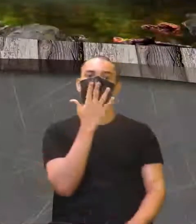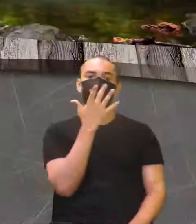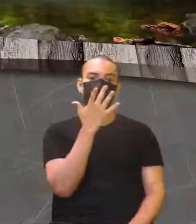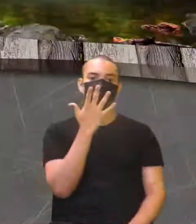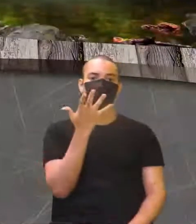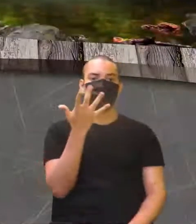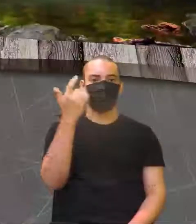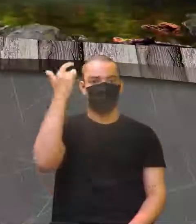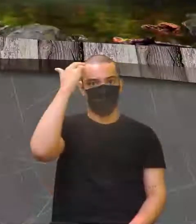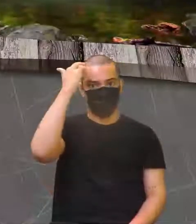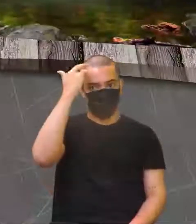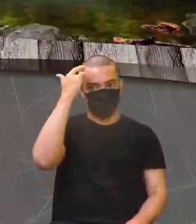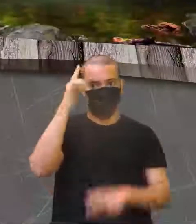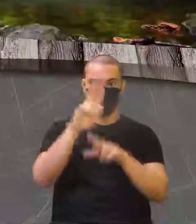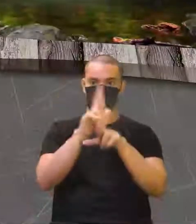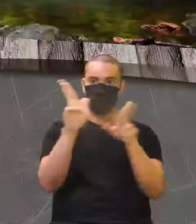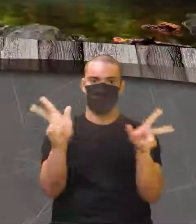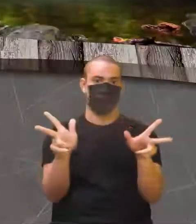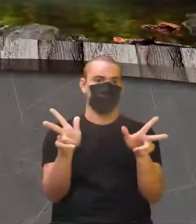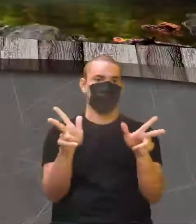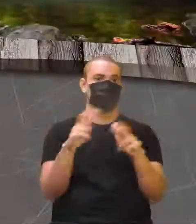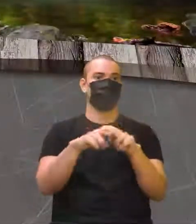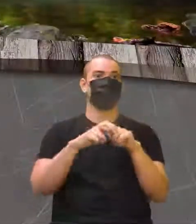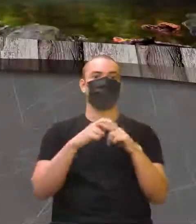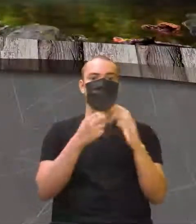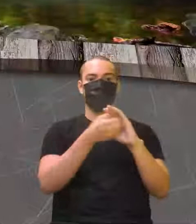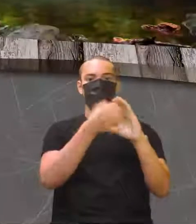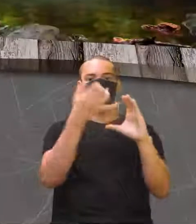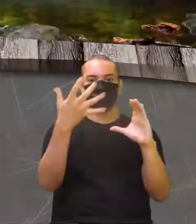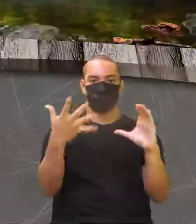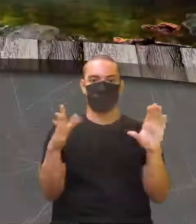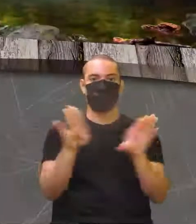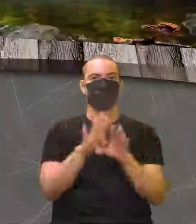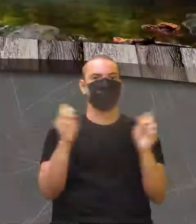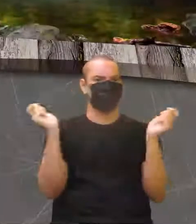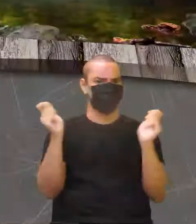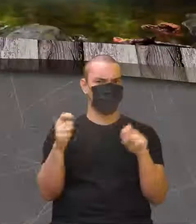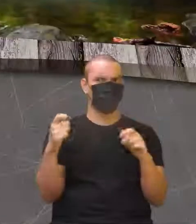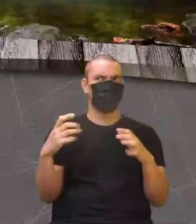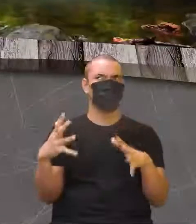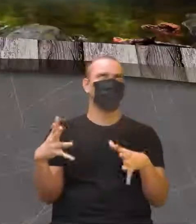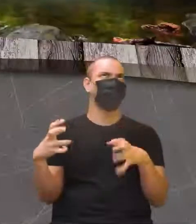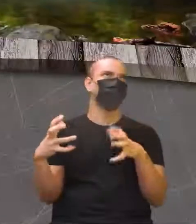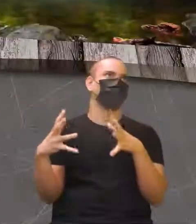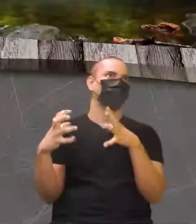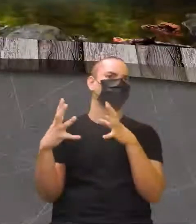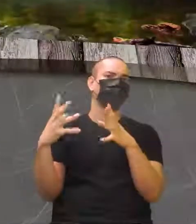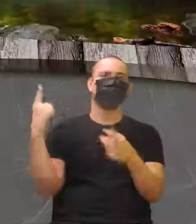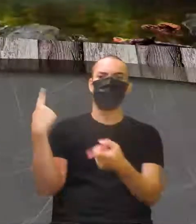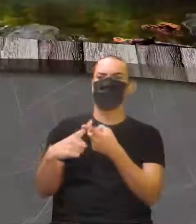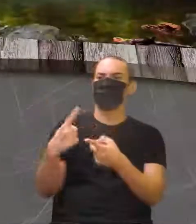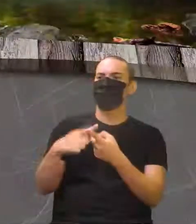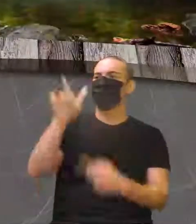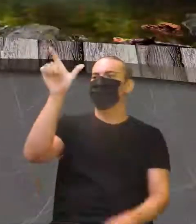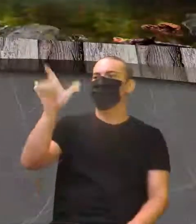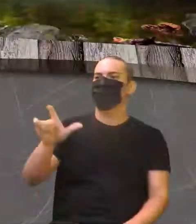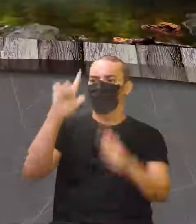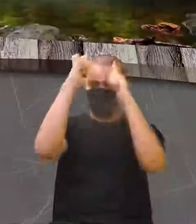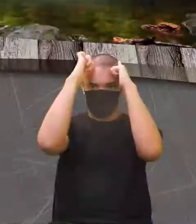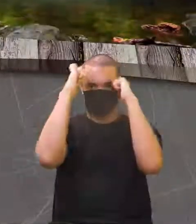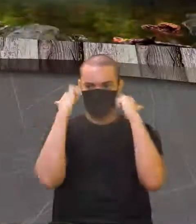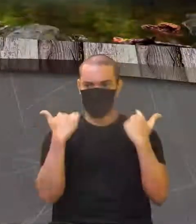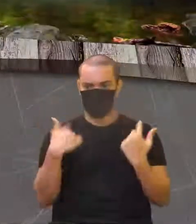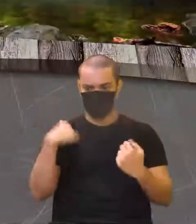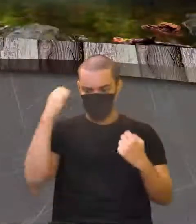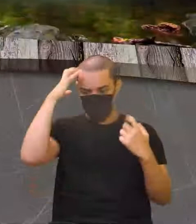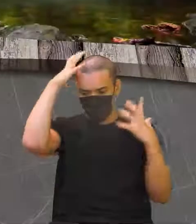de cabelo. Justamente por causa desses fatores aleatórios que ocorrem. Dá briga, né, prof? Dá muito por que só meu irmão tem cabelo liso e tem esse cabelo